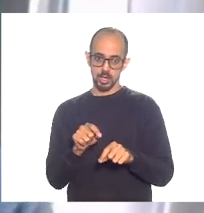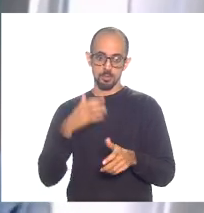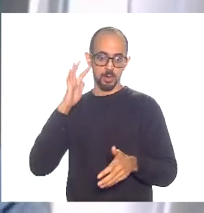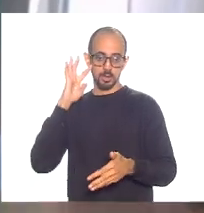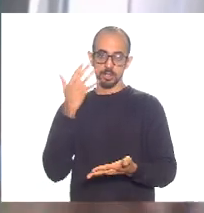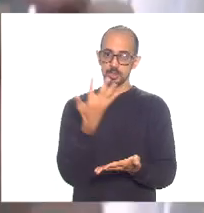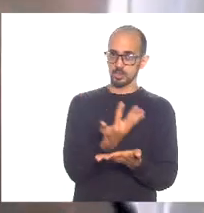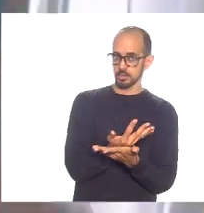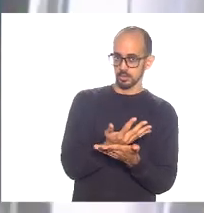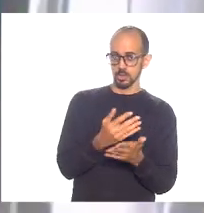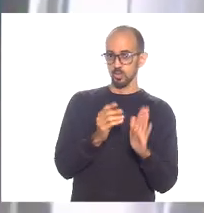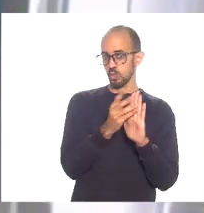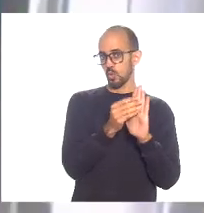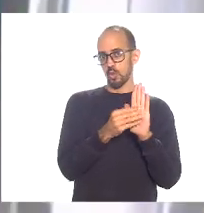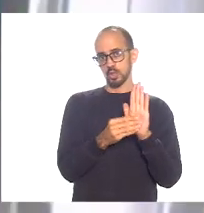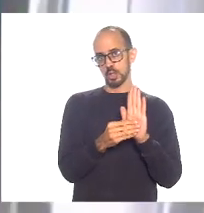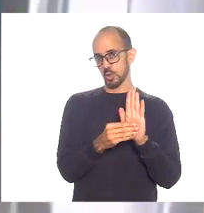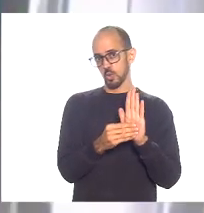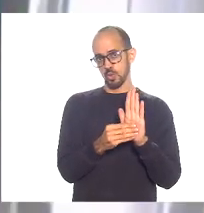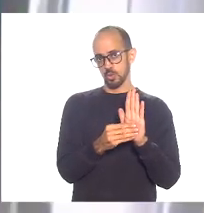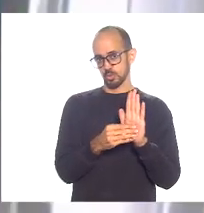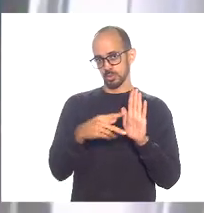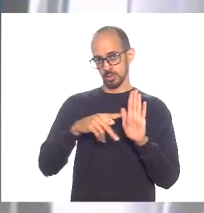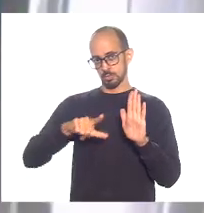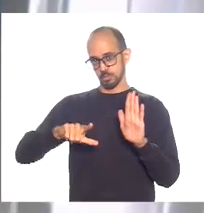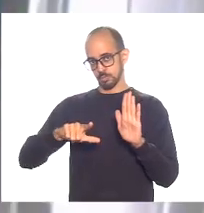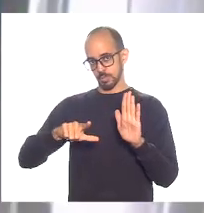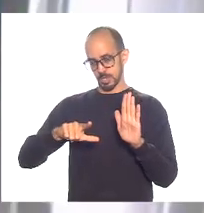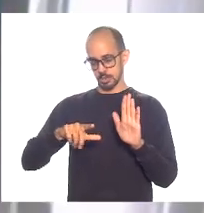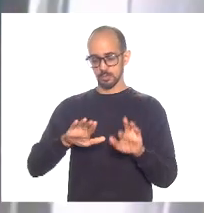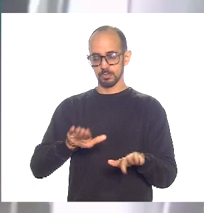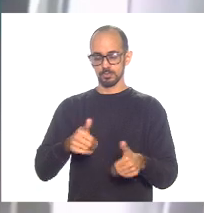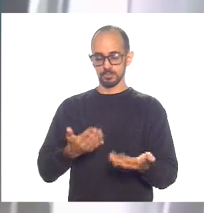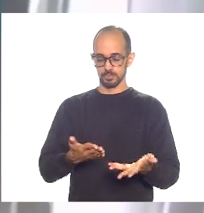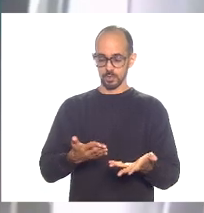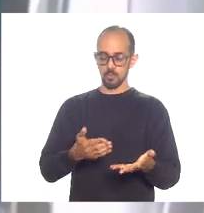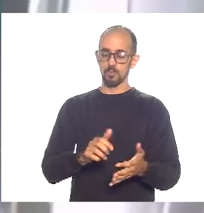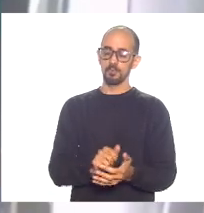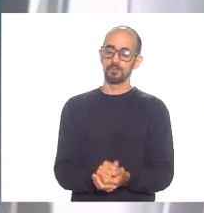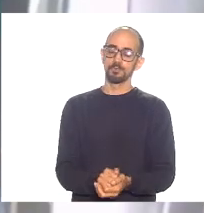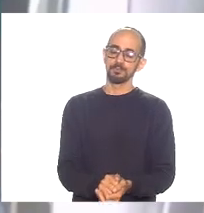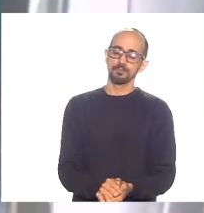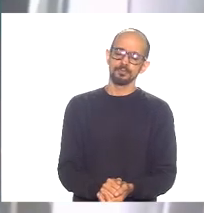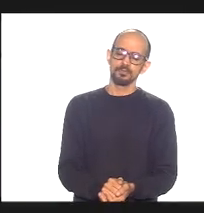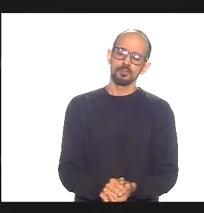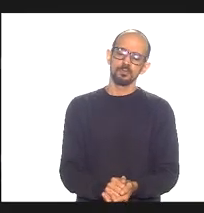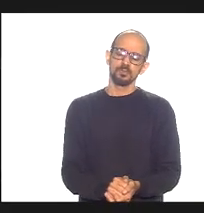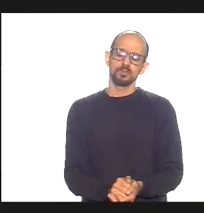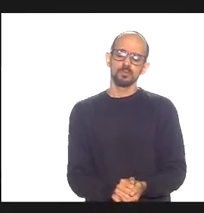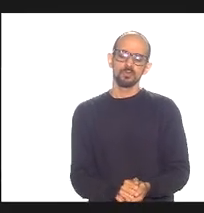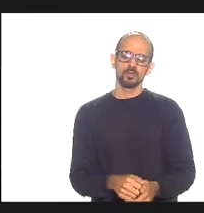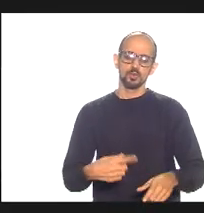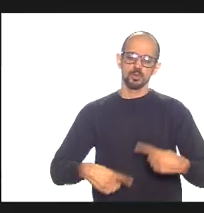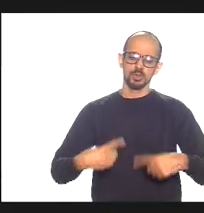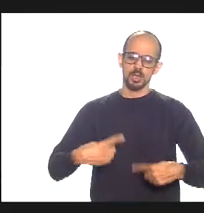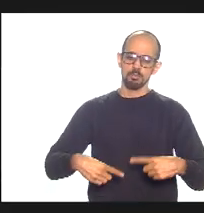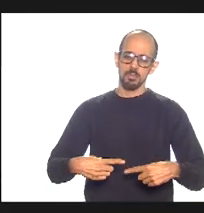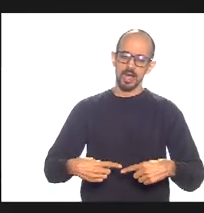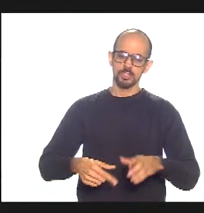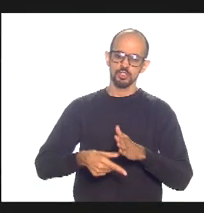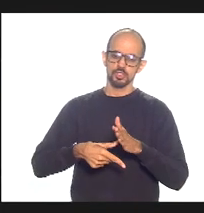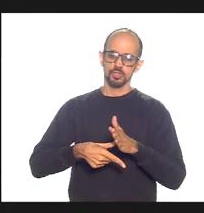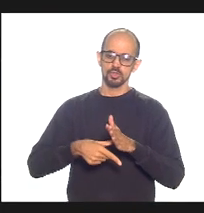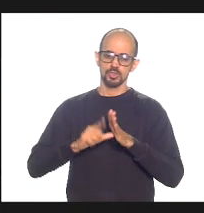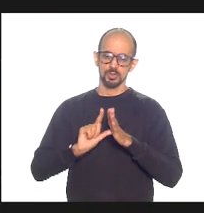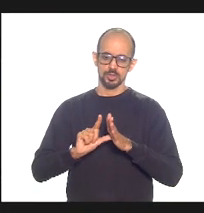essa matéria pelo Poder Legislativo. Isso dito, eu quero dizer o seguinte... No debate nesse expediente final sobre